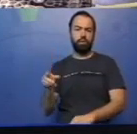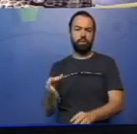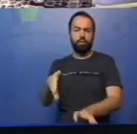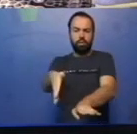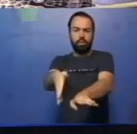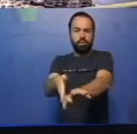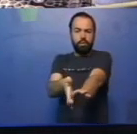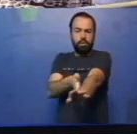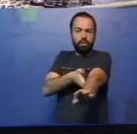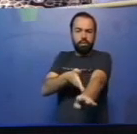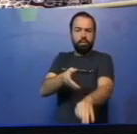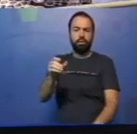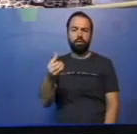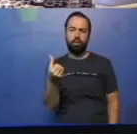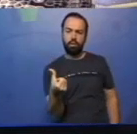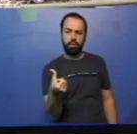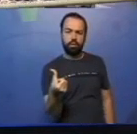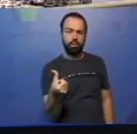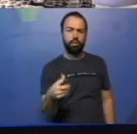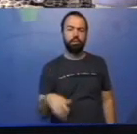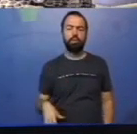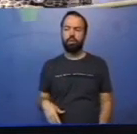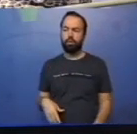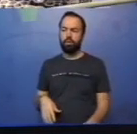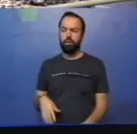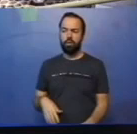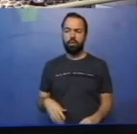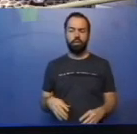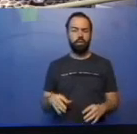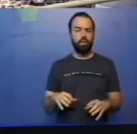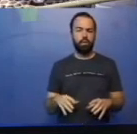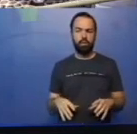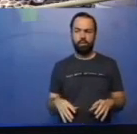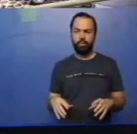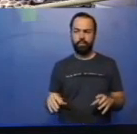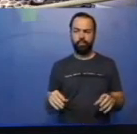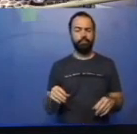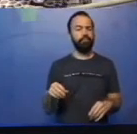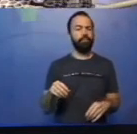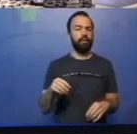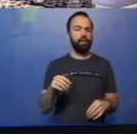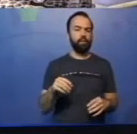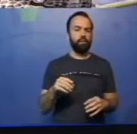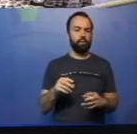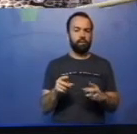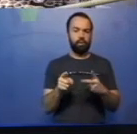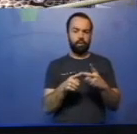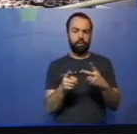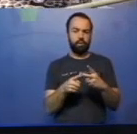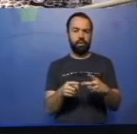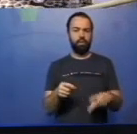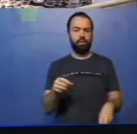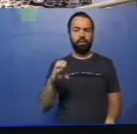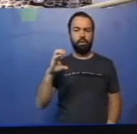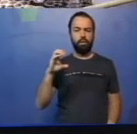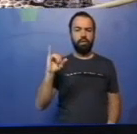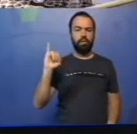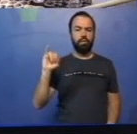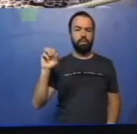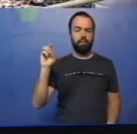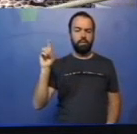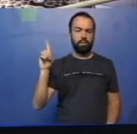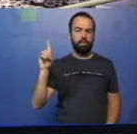A outra região dessas cidades é a Cidade Nova, onde se verifica construções modernas, as ruas são mais